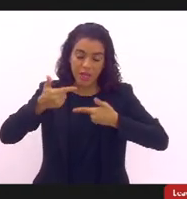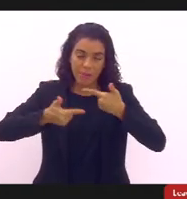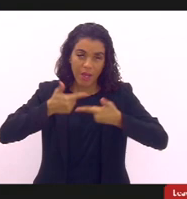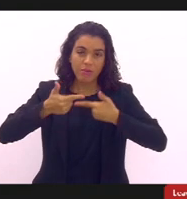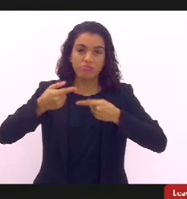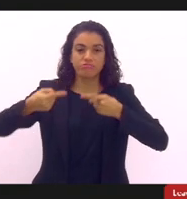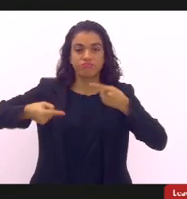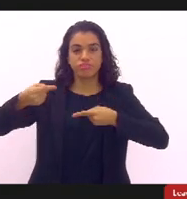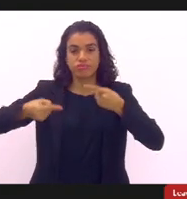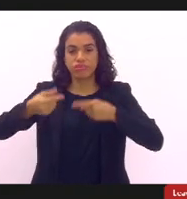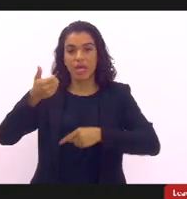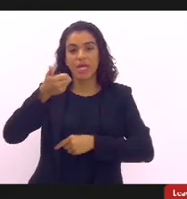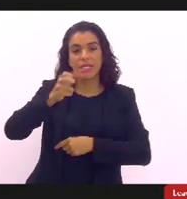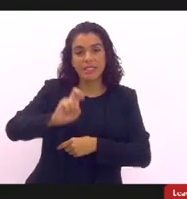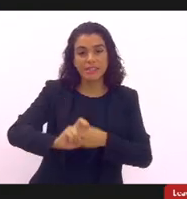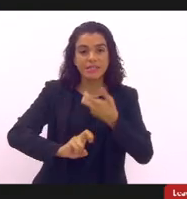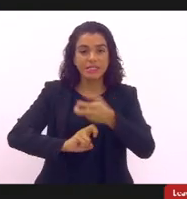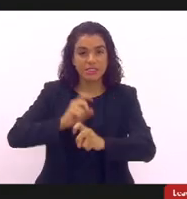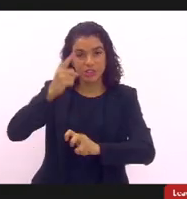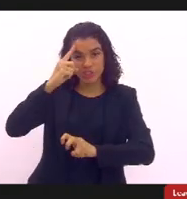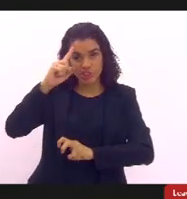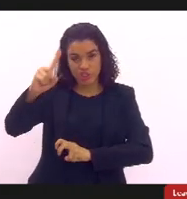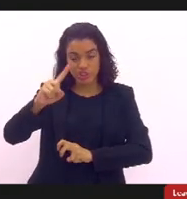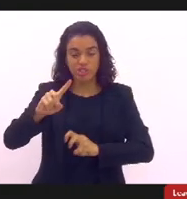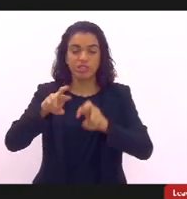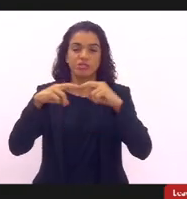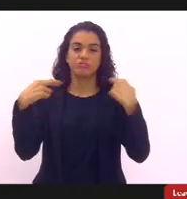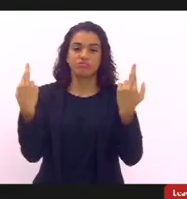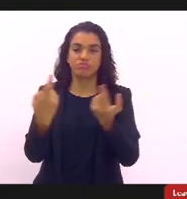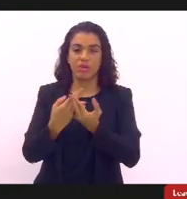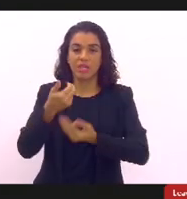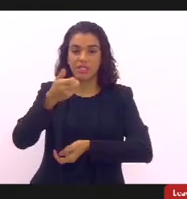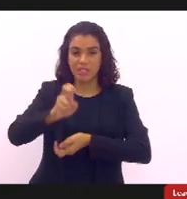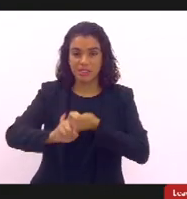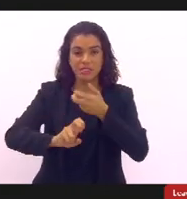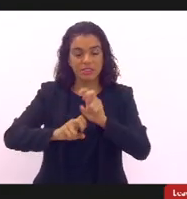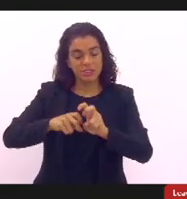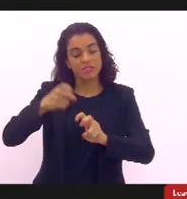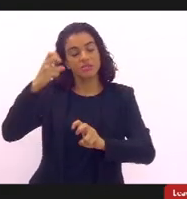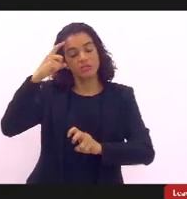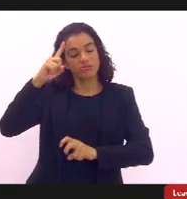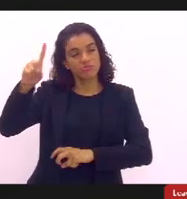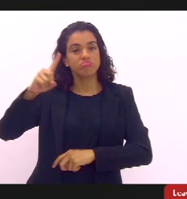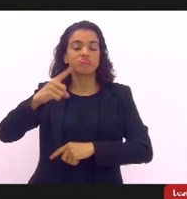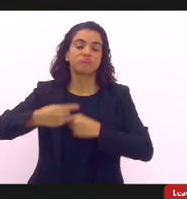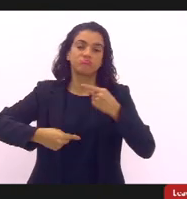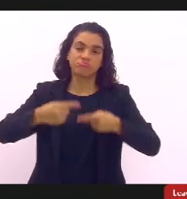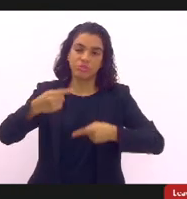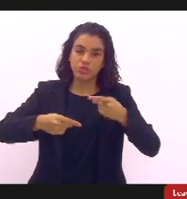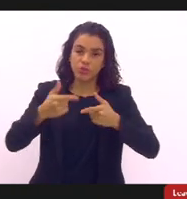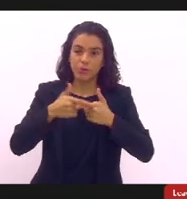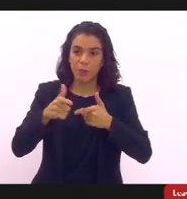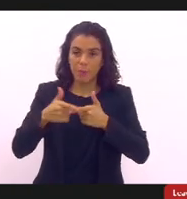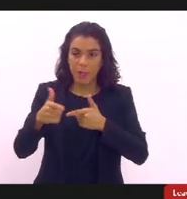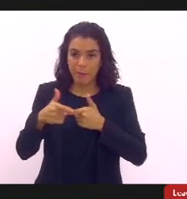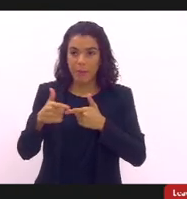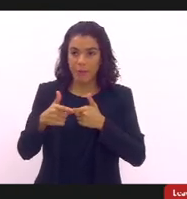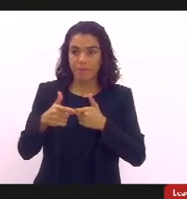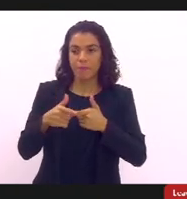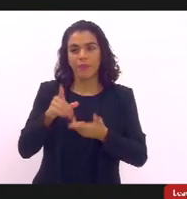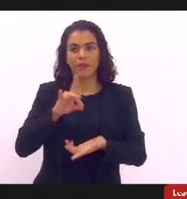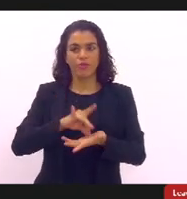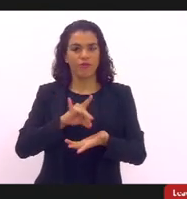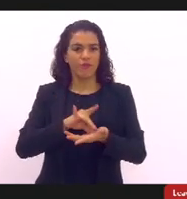regularmente, é quinzenal, as reuniões desse grupo de trabalho entre CEAP e SESC, que discute os problemas, são problemas